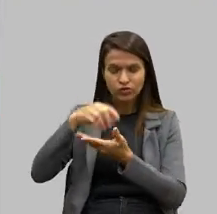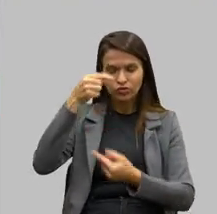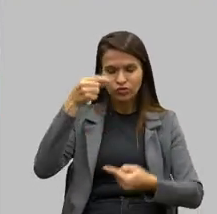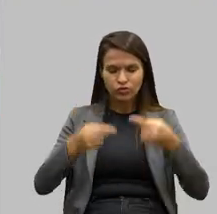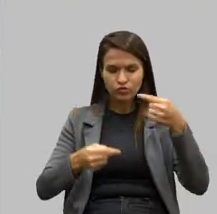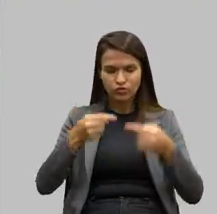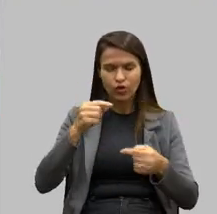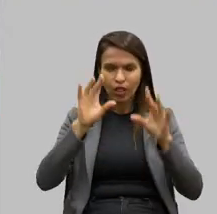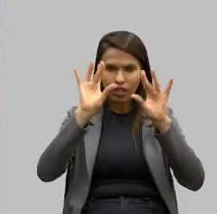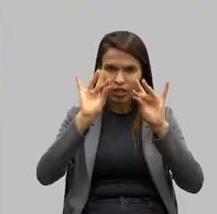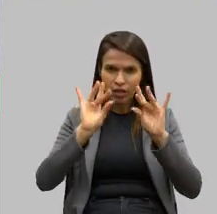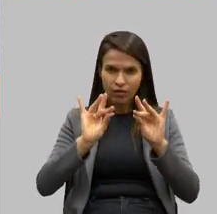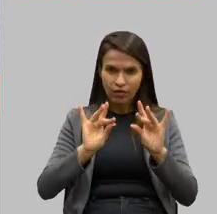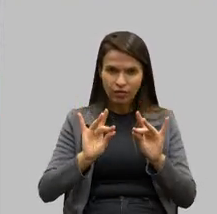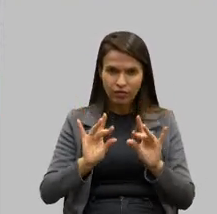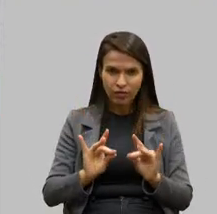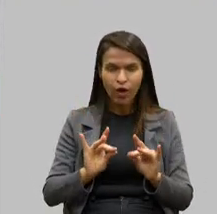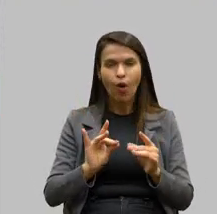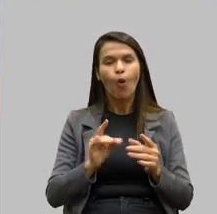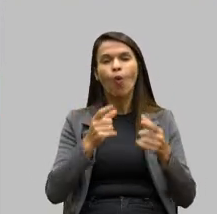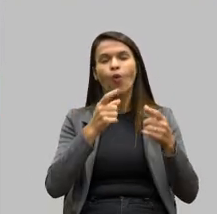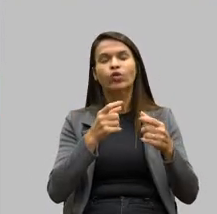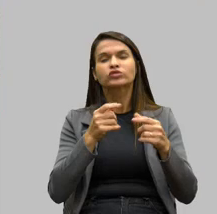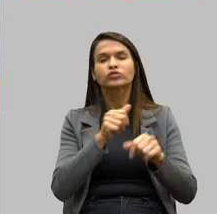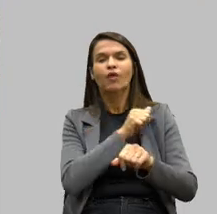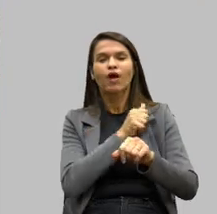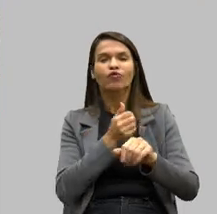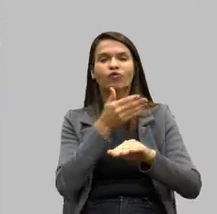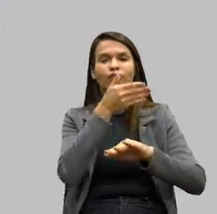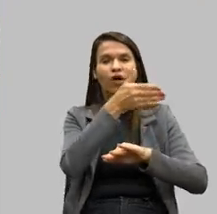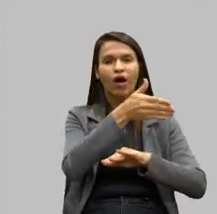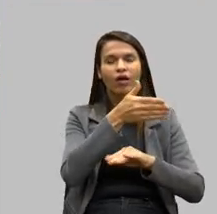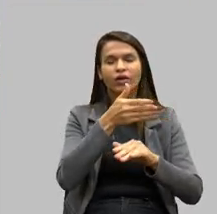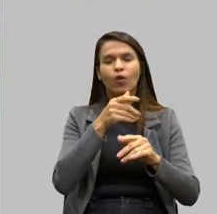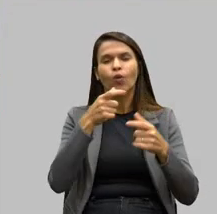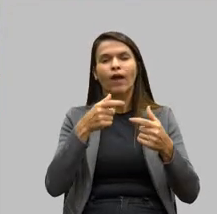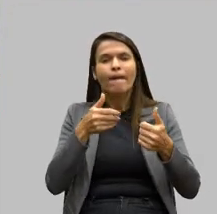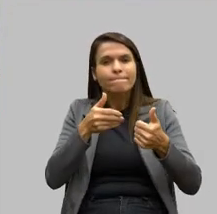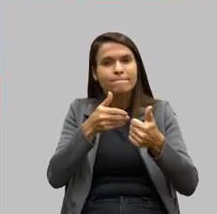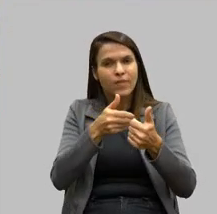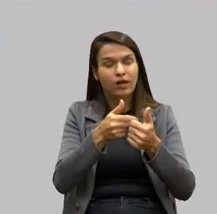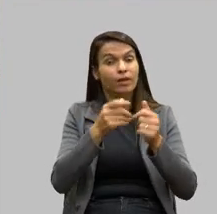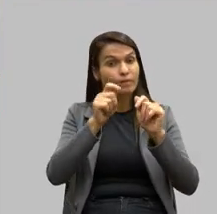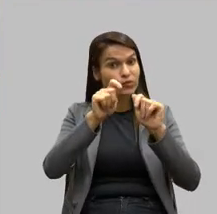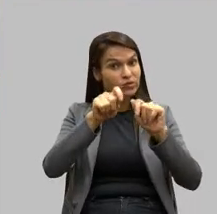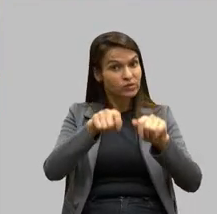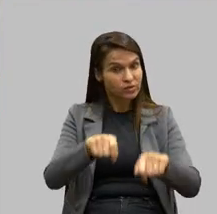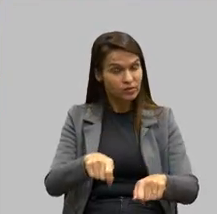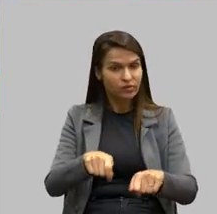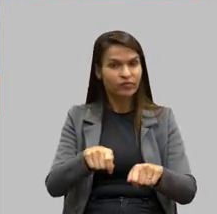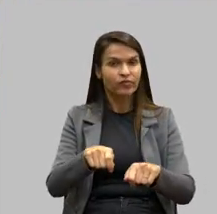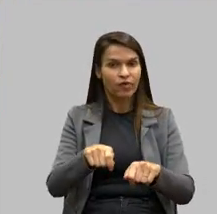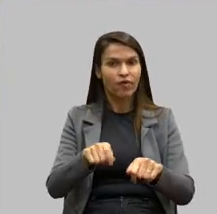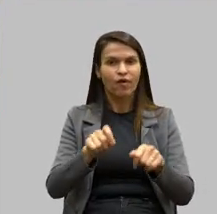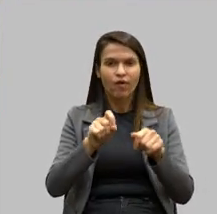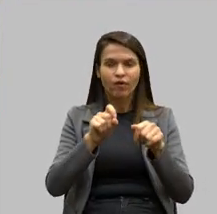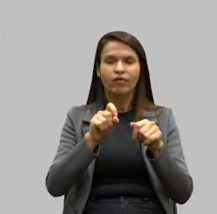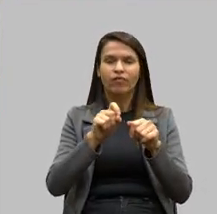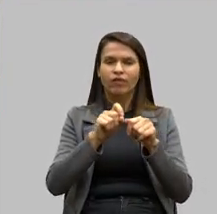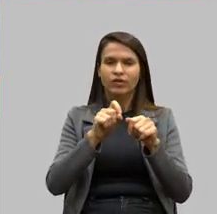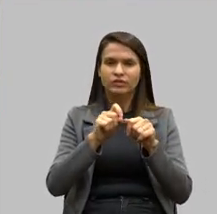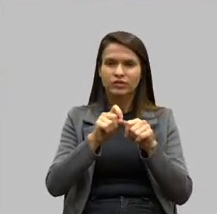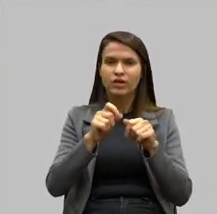e definem o zoneamento, para onde os estudantes vão, para onde é mais próximo. E é possível, fazer alterações